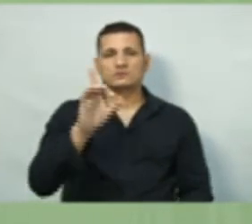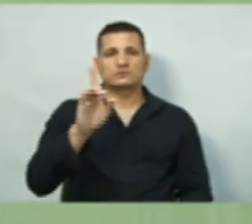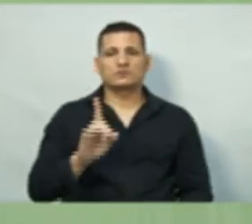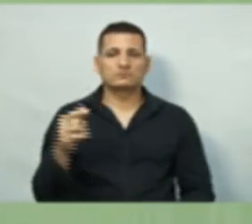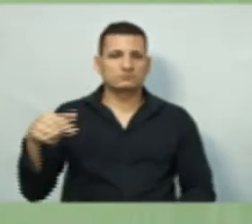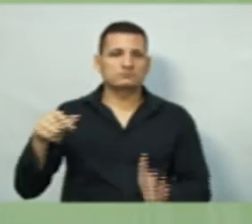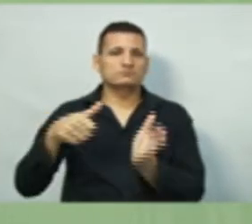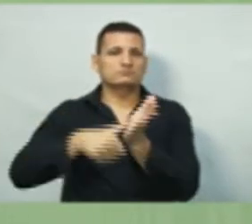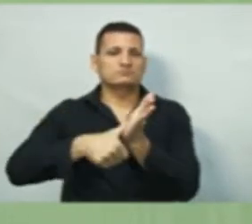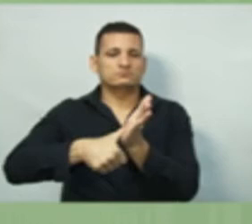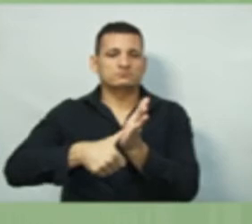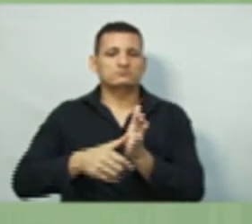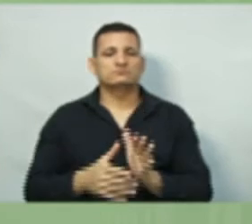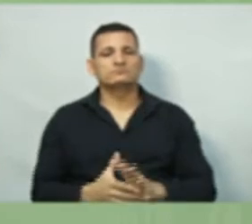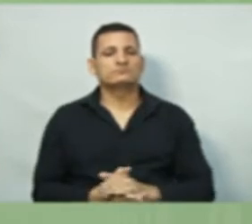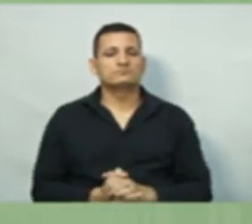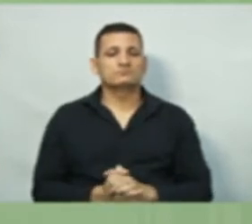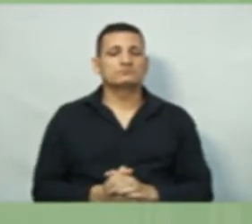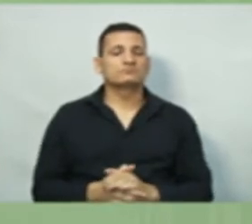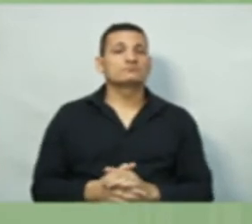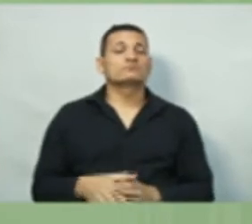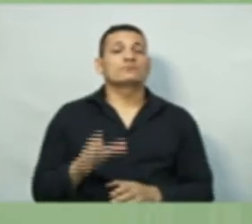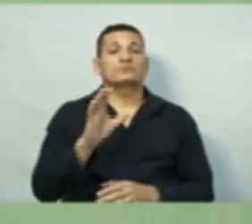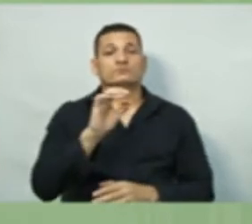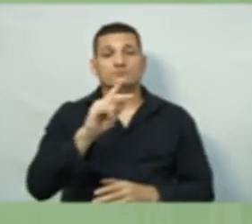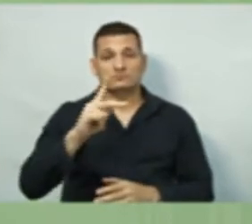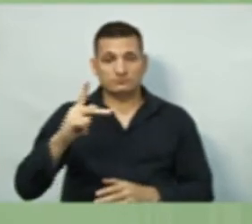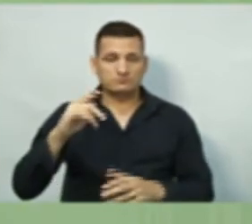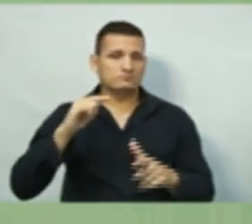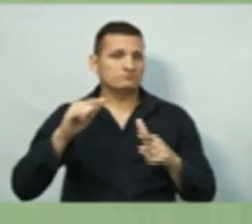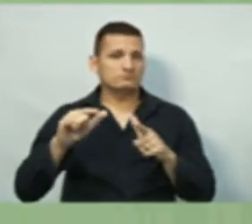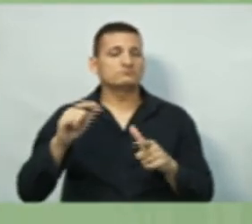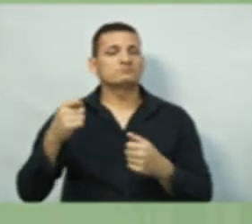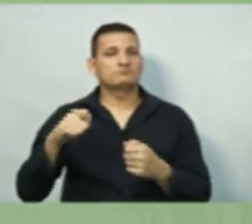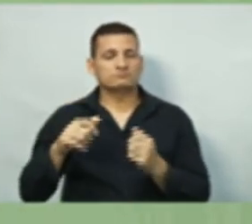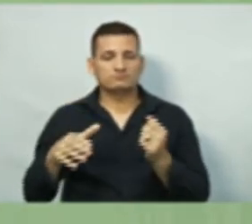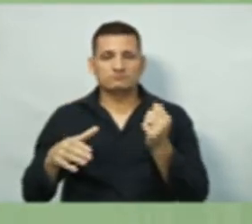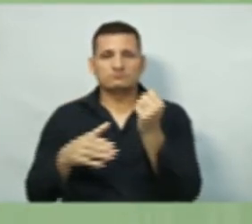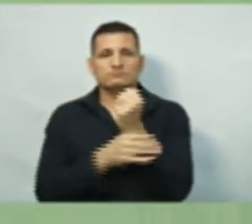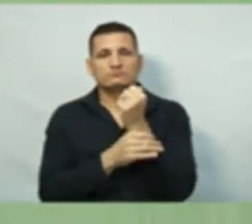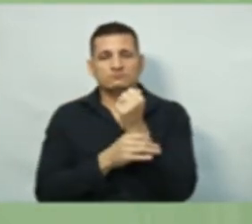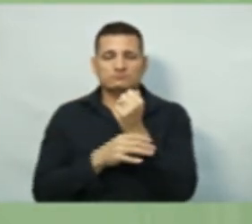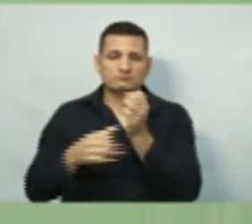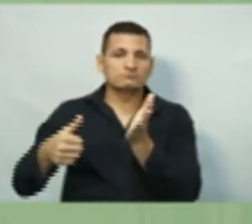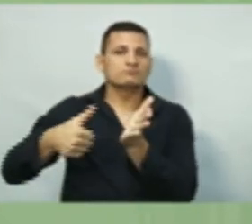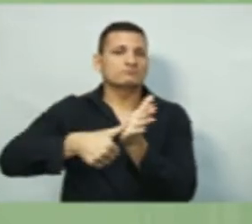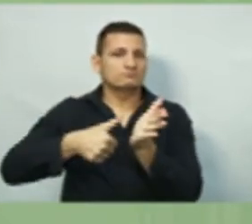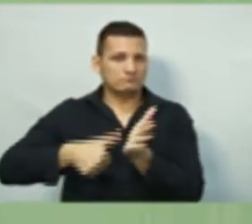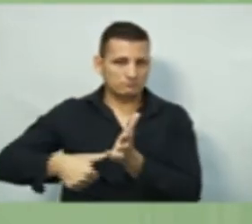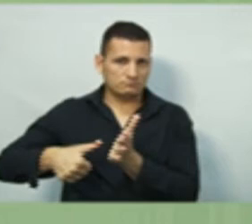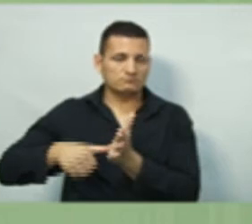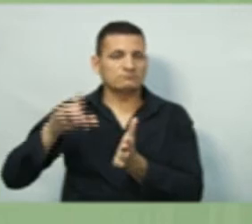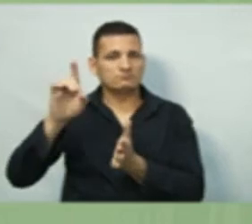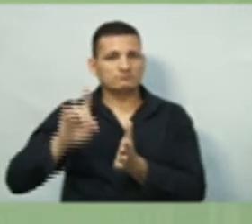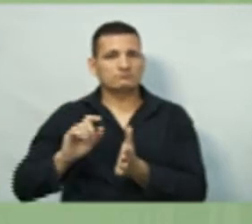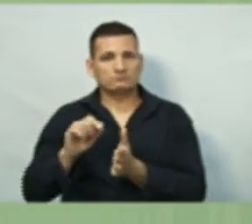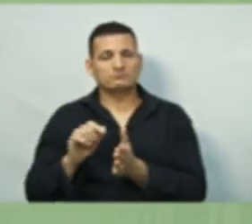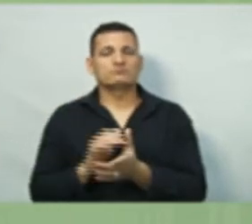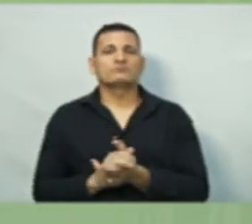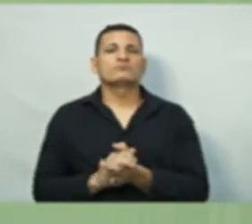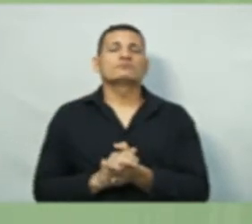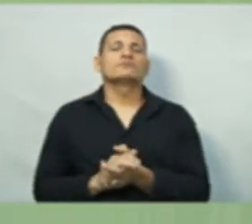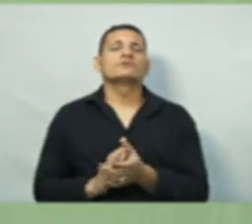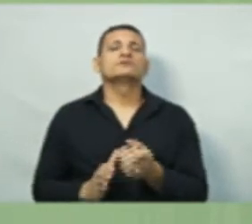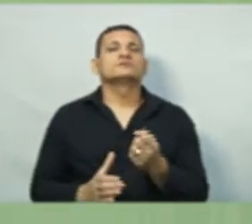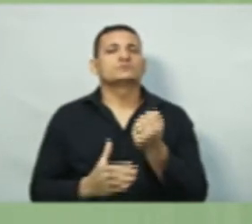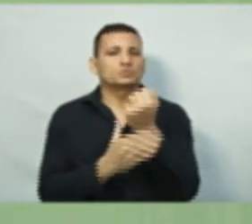associado. A cooperativa de trabalho deve garantir aos sócios os seguintes direitos: seguro de acidente